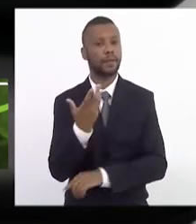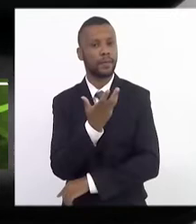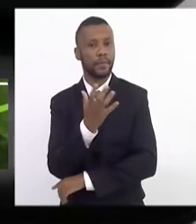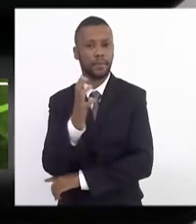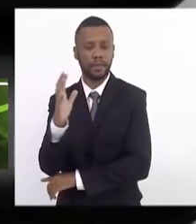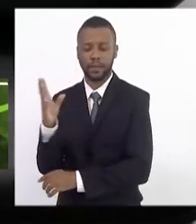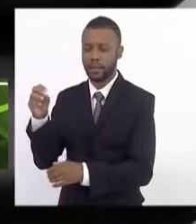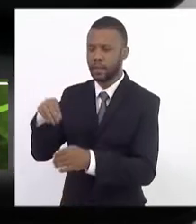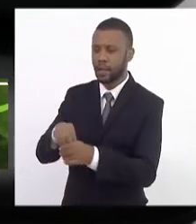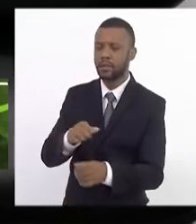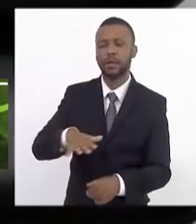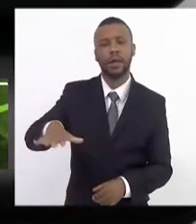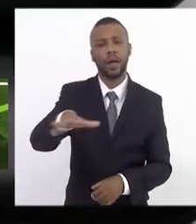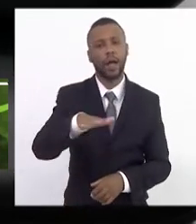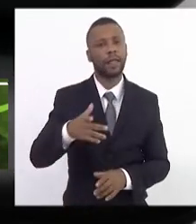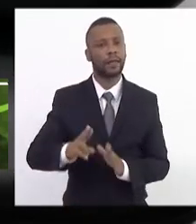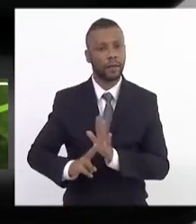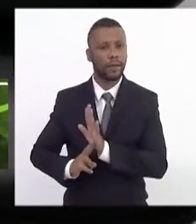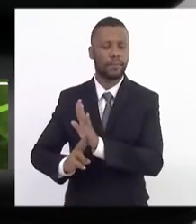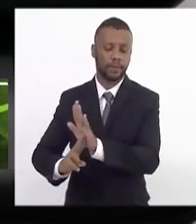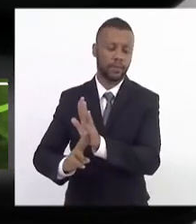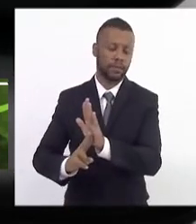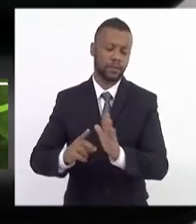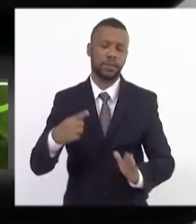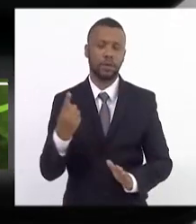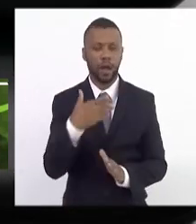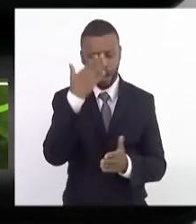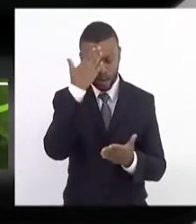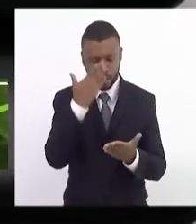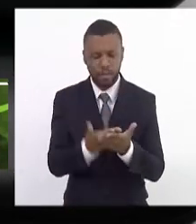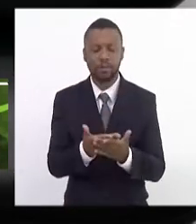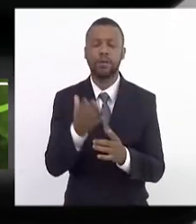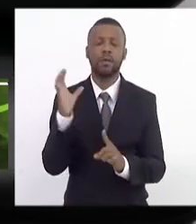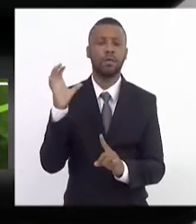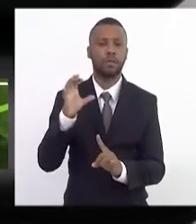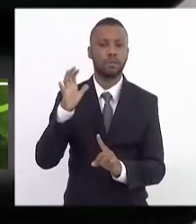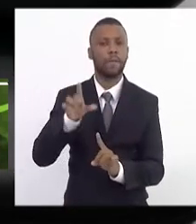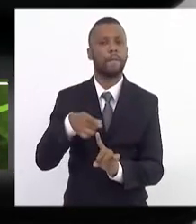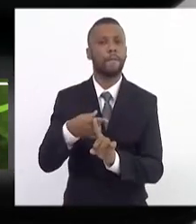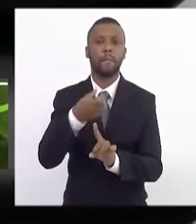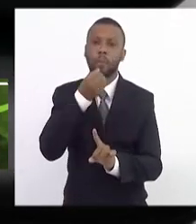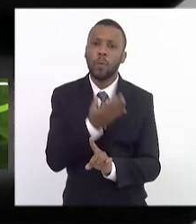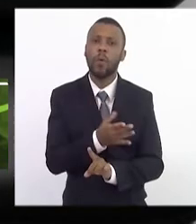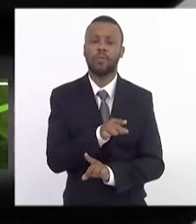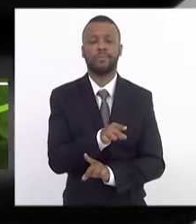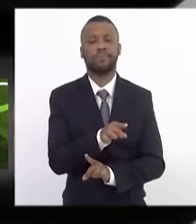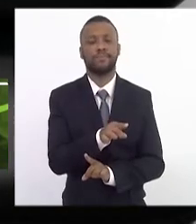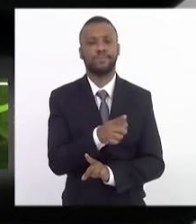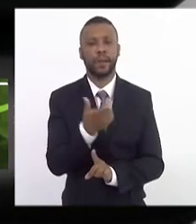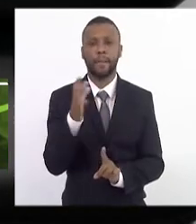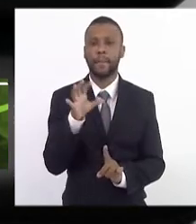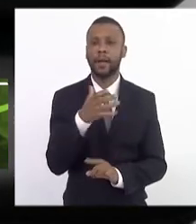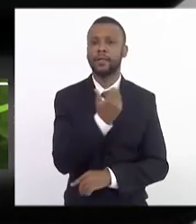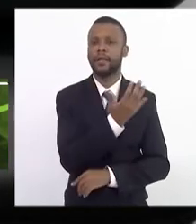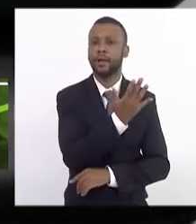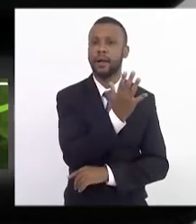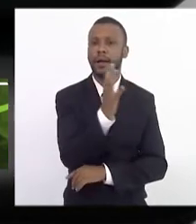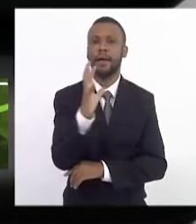que ele representa, a gente acredita no impacto positivo disso. O impacto ambiental, o